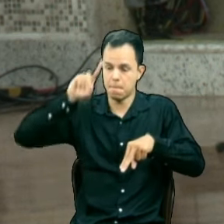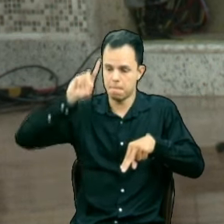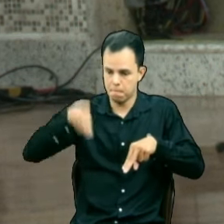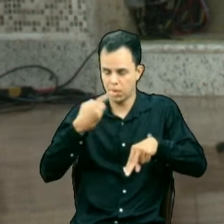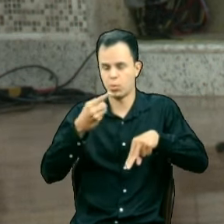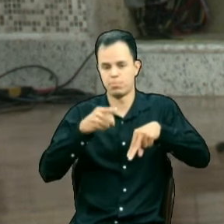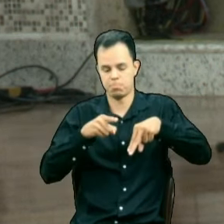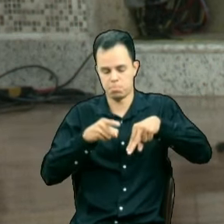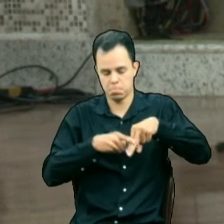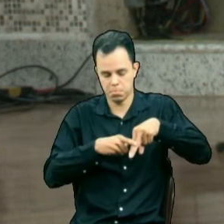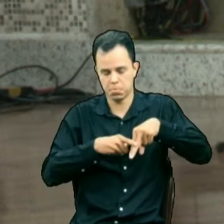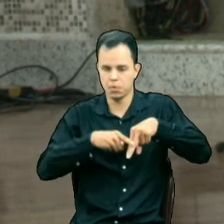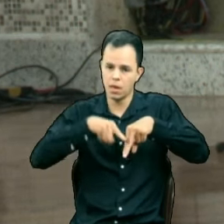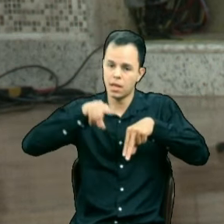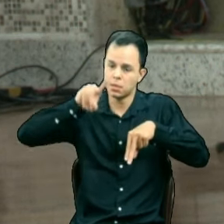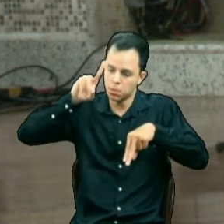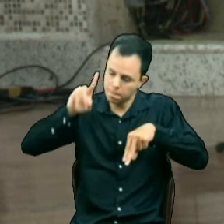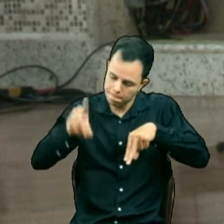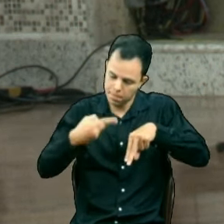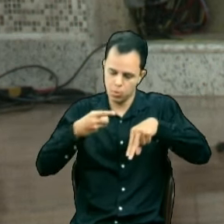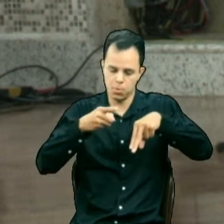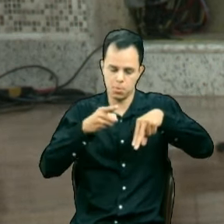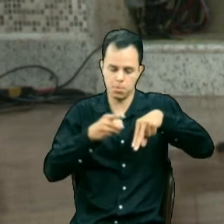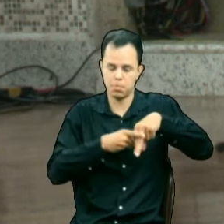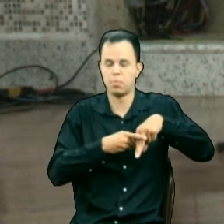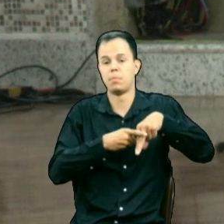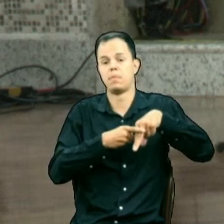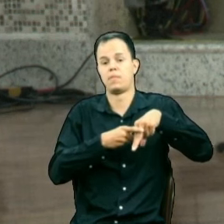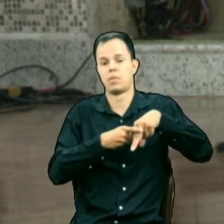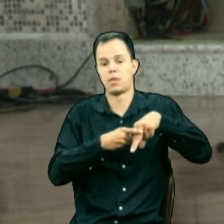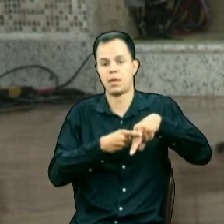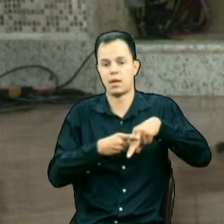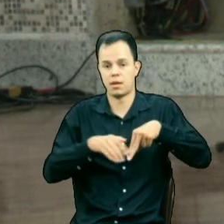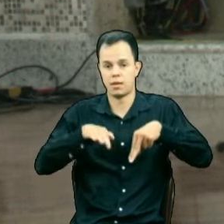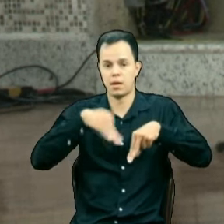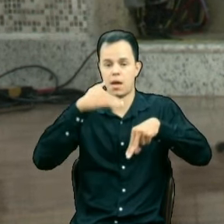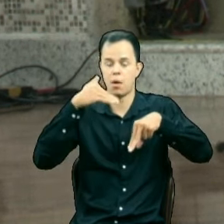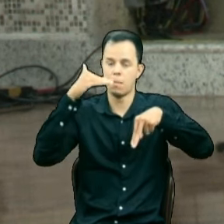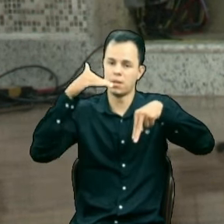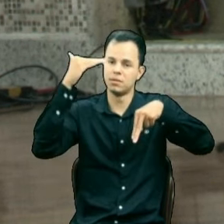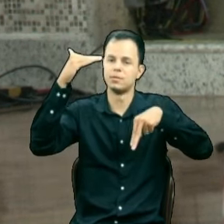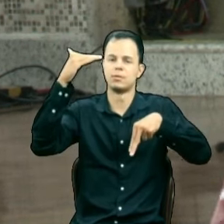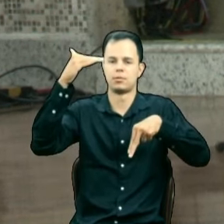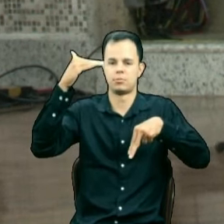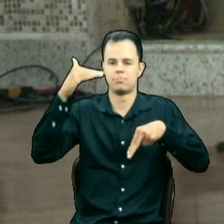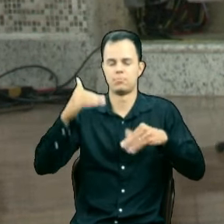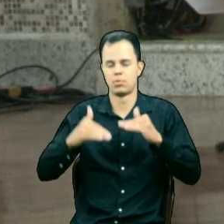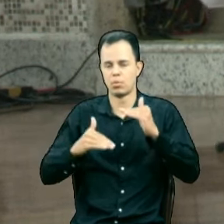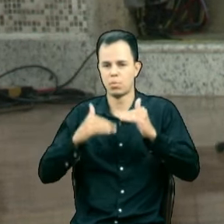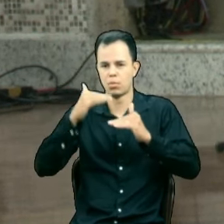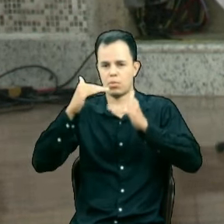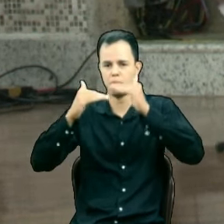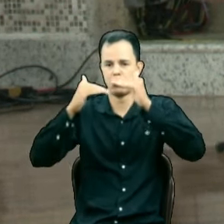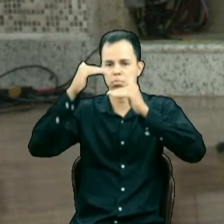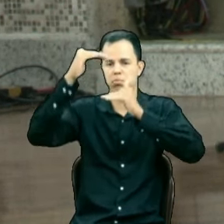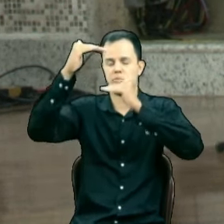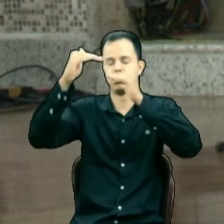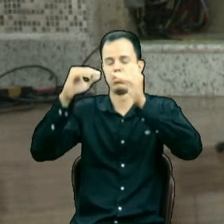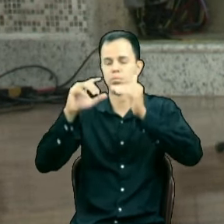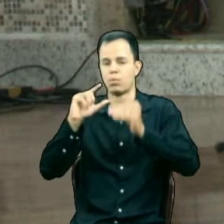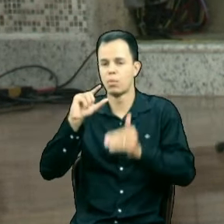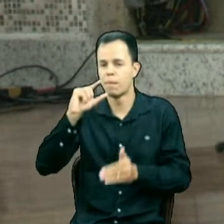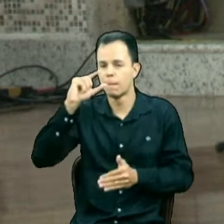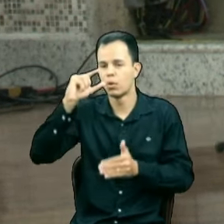não mediu 500 metros depois 495 depois 990 era uma